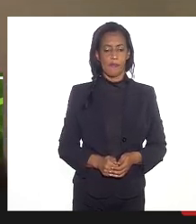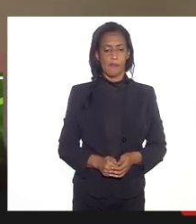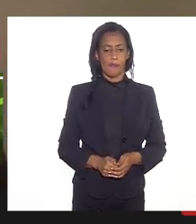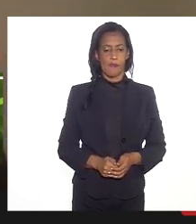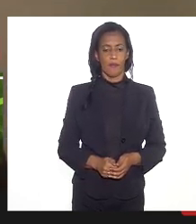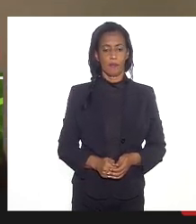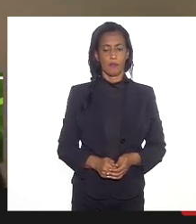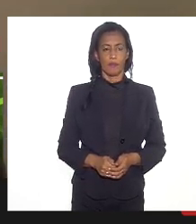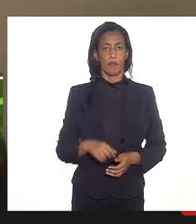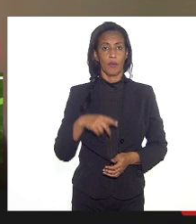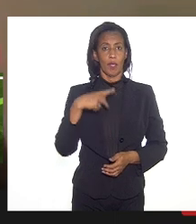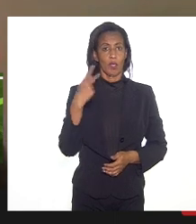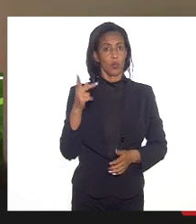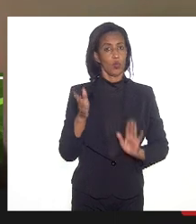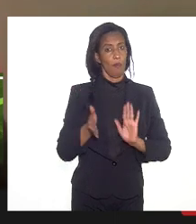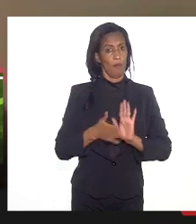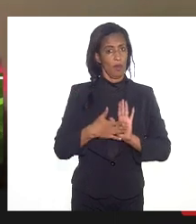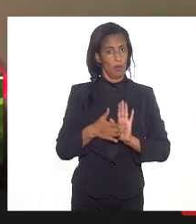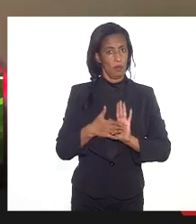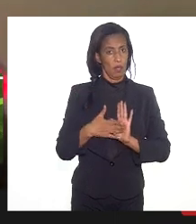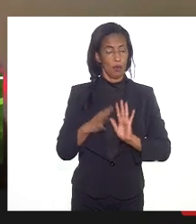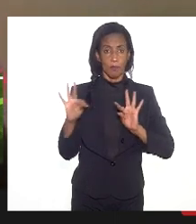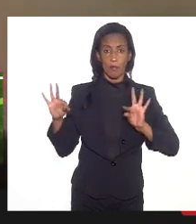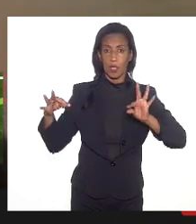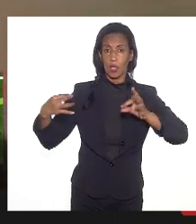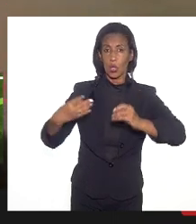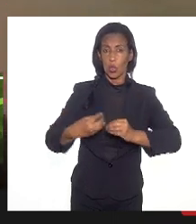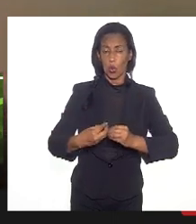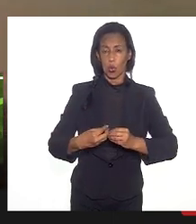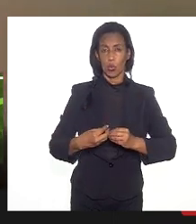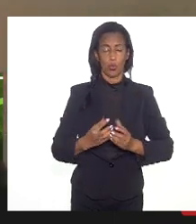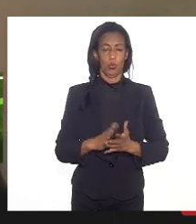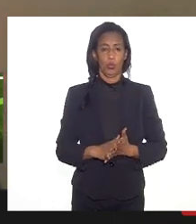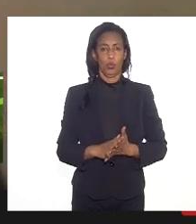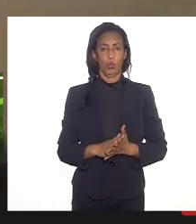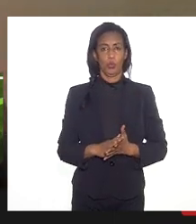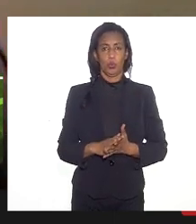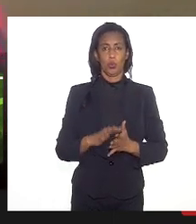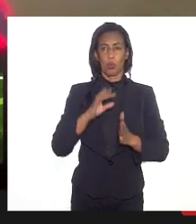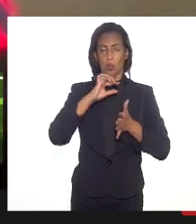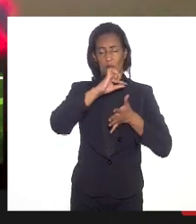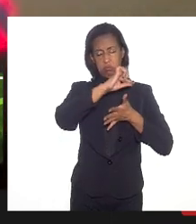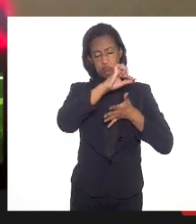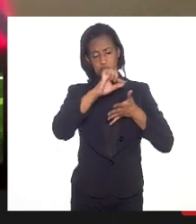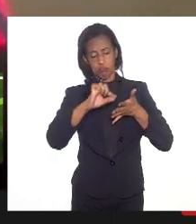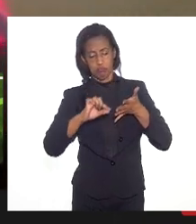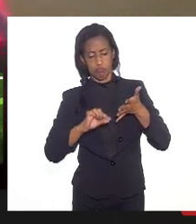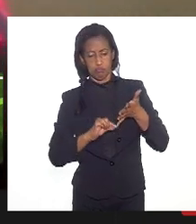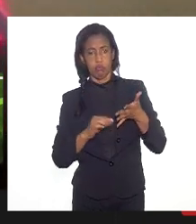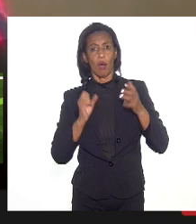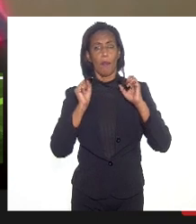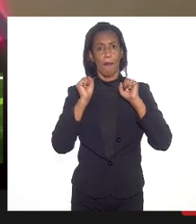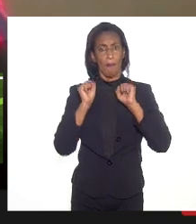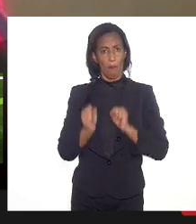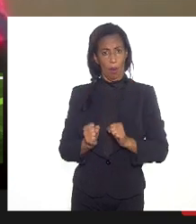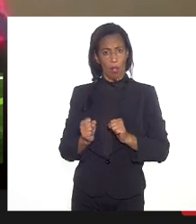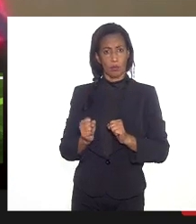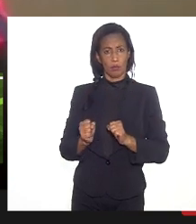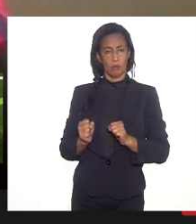e sua mandata, para que todas essas questões possam ser